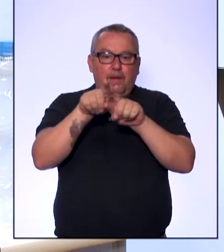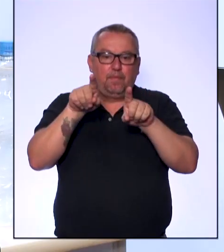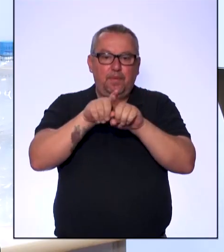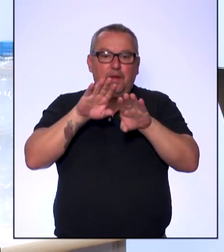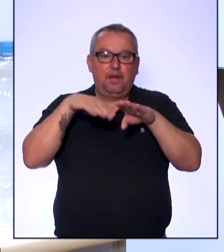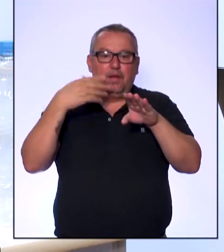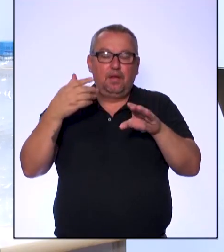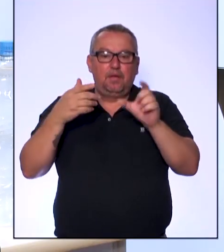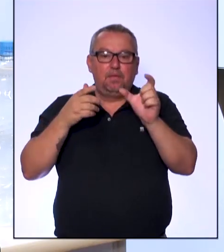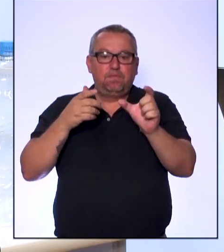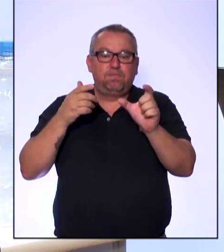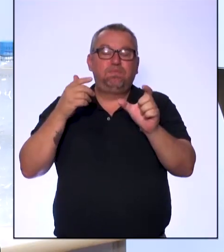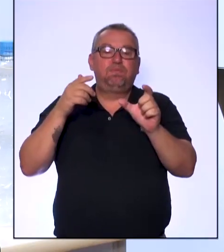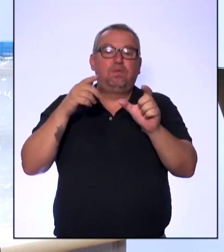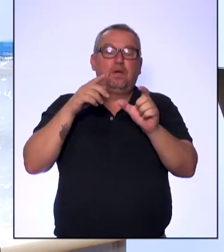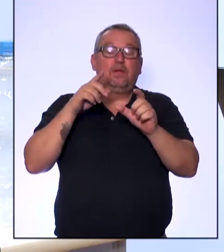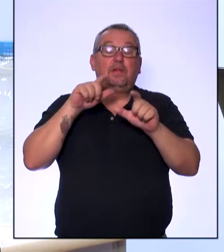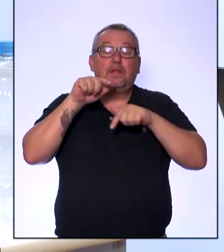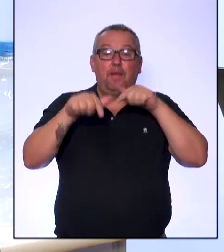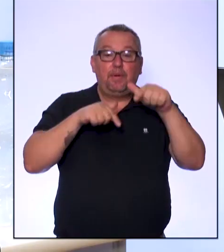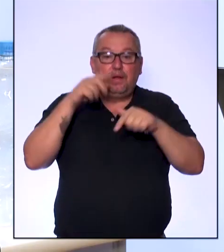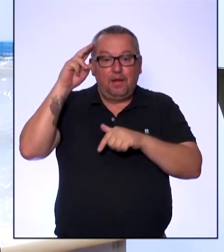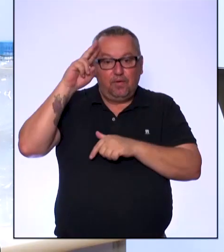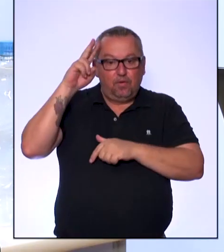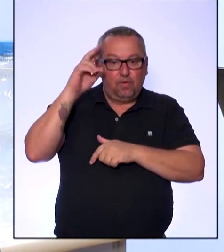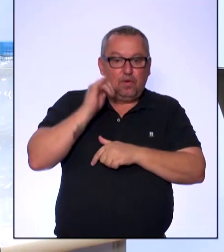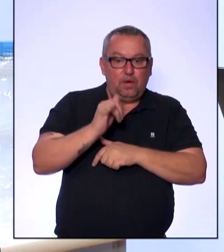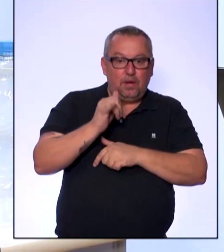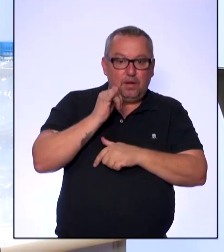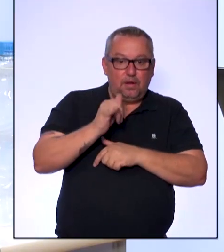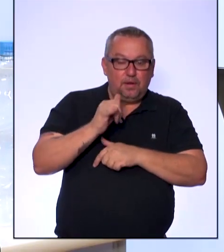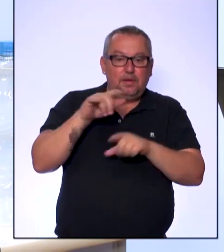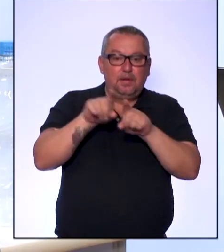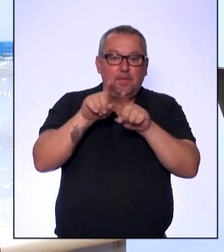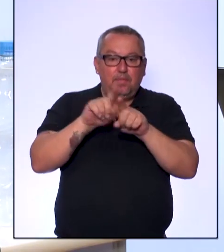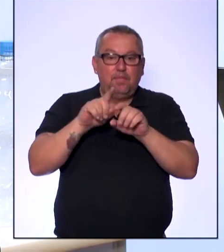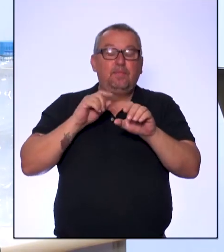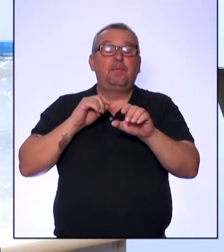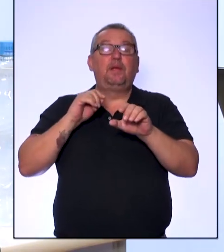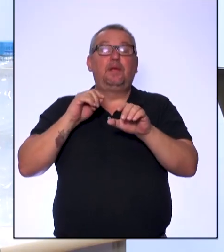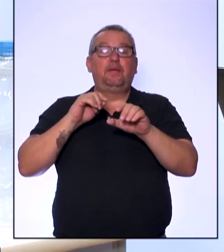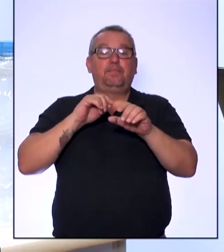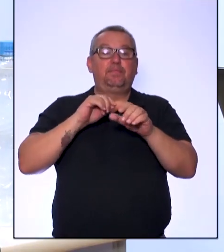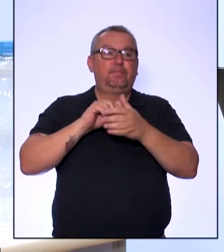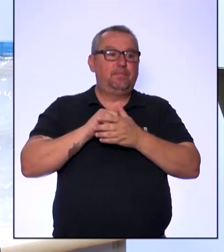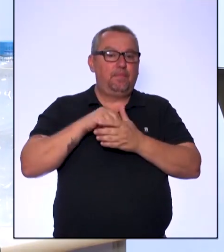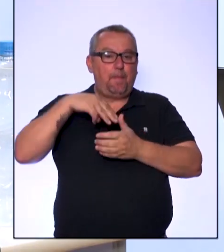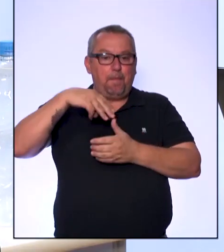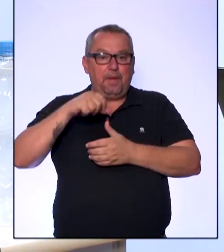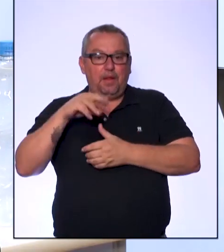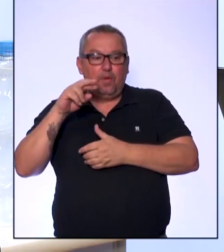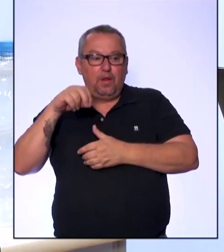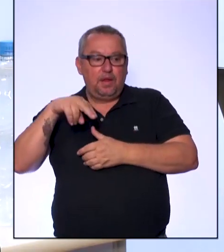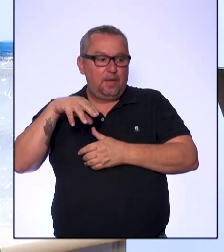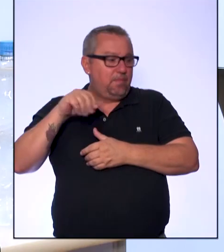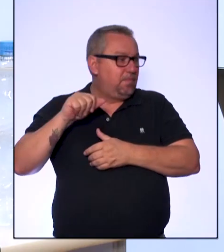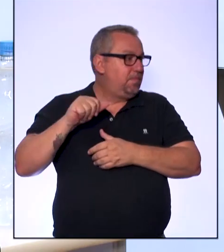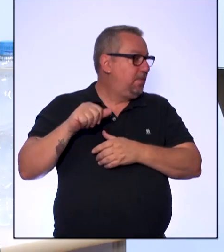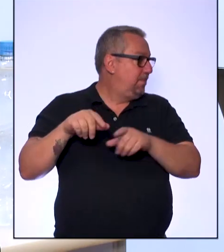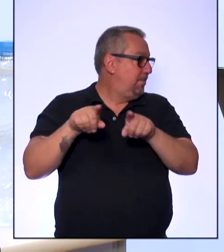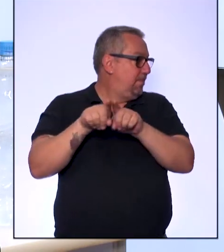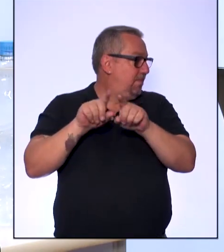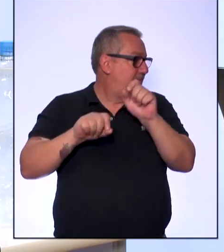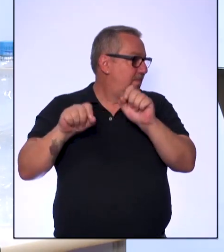nós trabalhamos as fábulas, falamos da metonímia, as figuras de linguagem. No sentido, explicamos o que é o